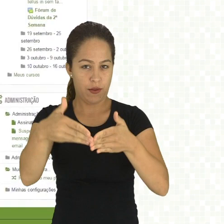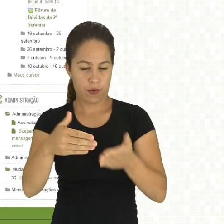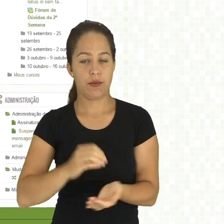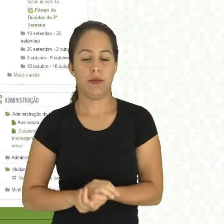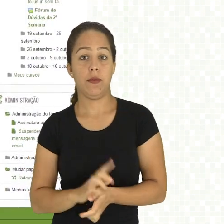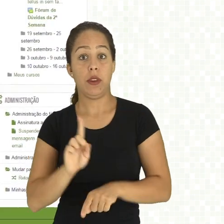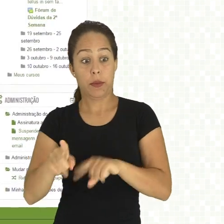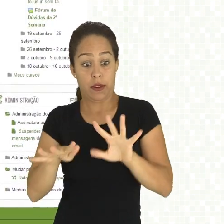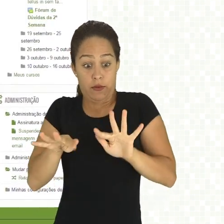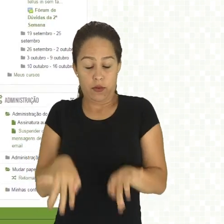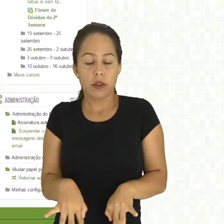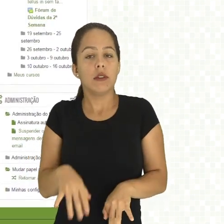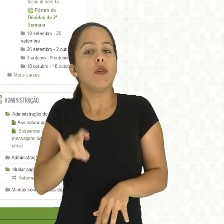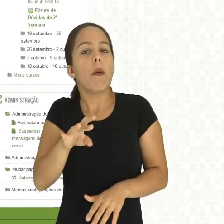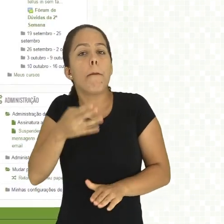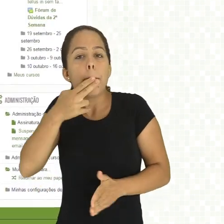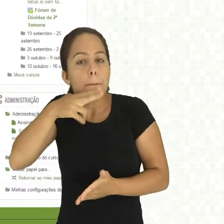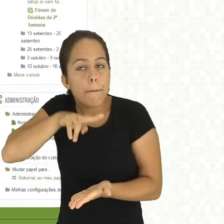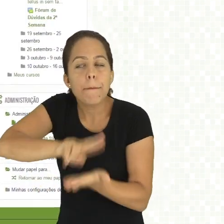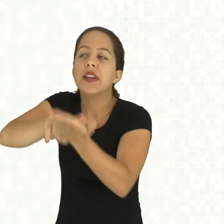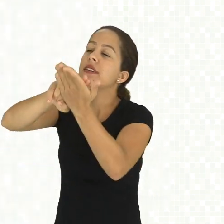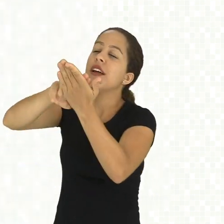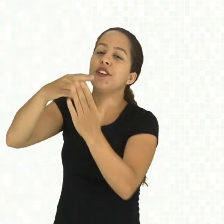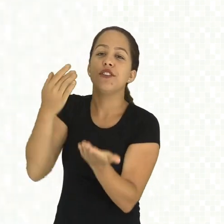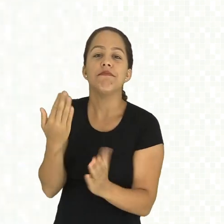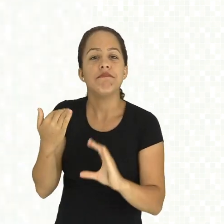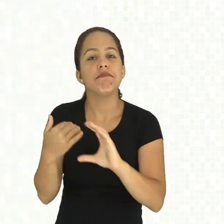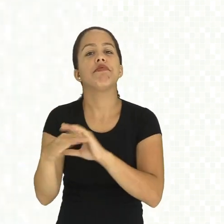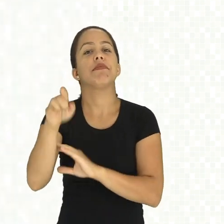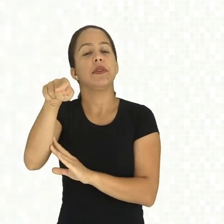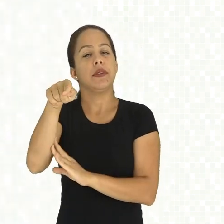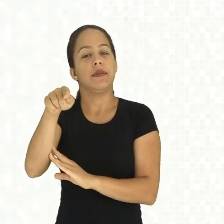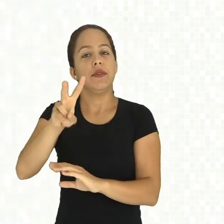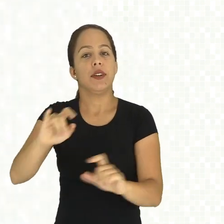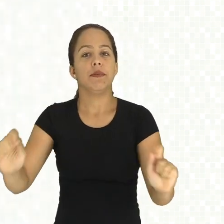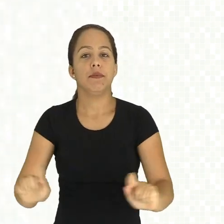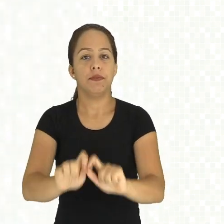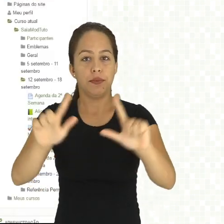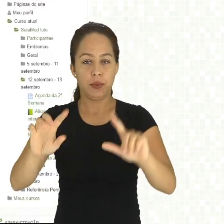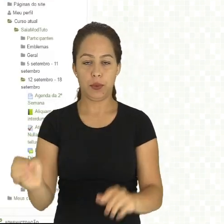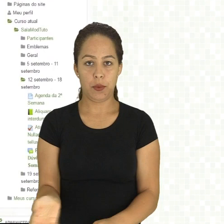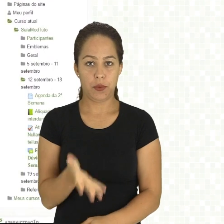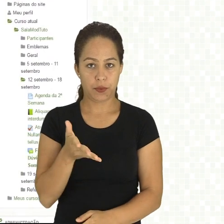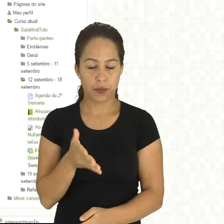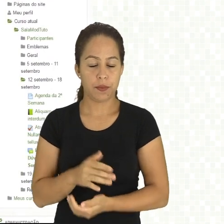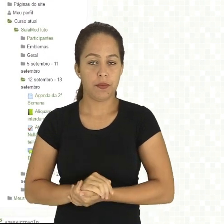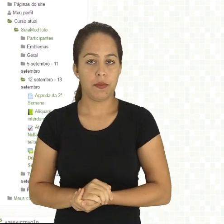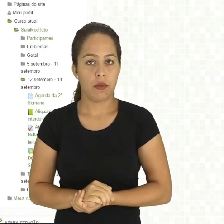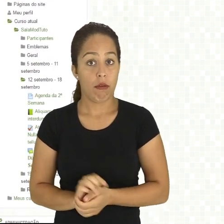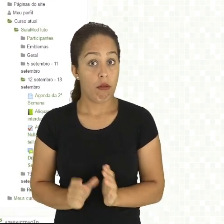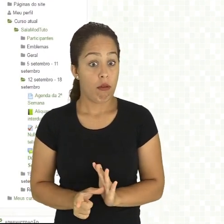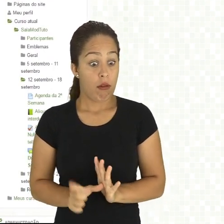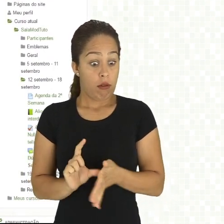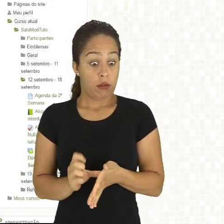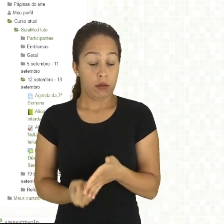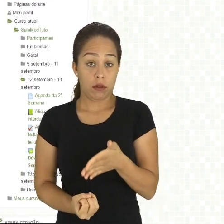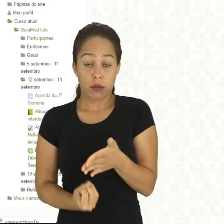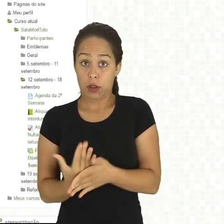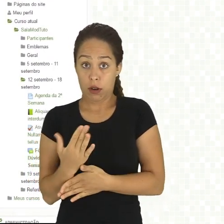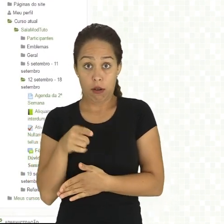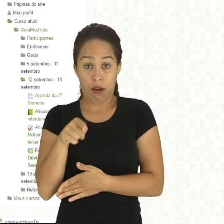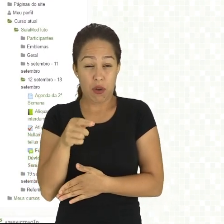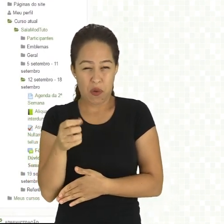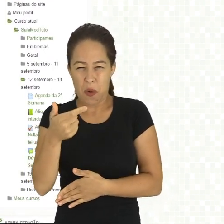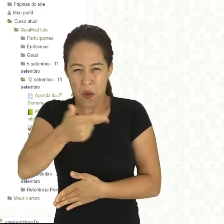no botão enviar mensagem ao fórum e utópico vai ser criado antes de criar um